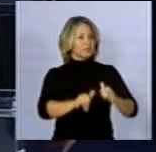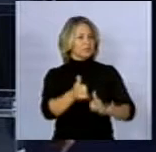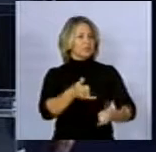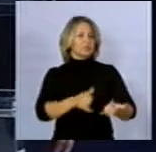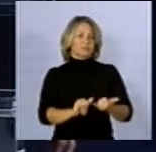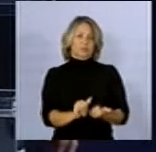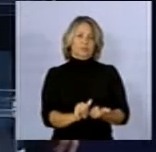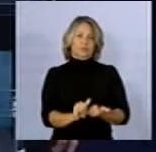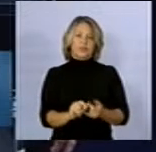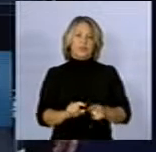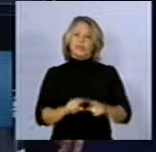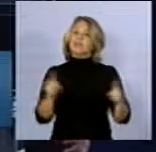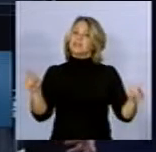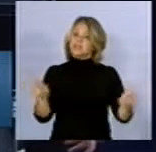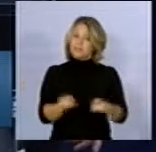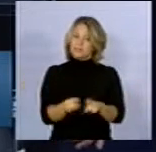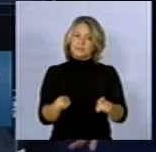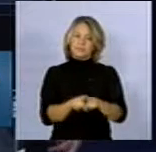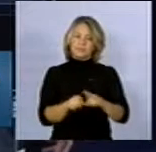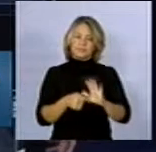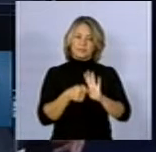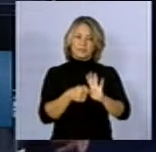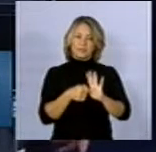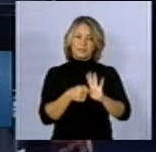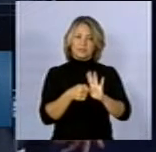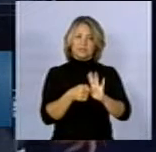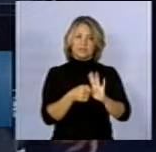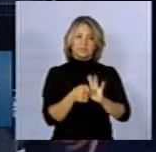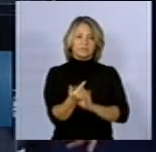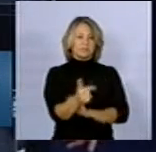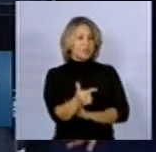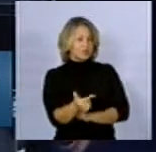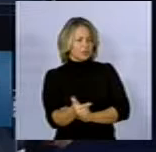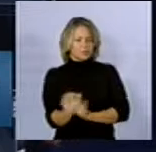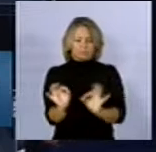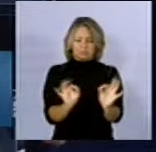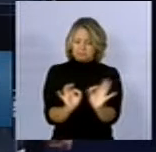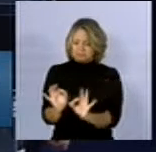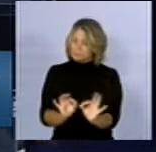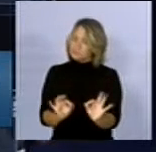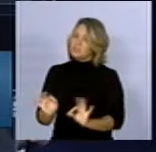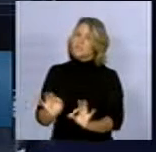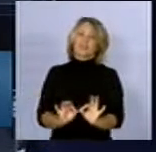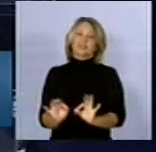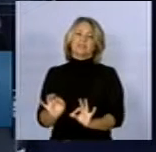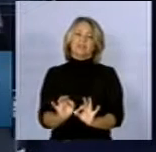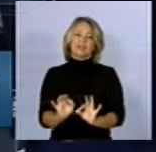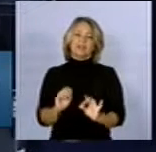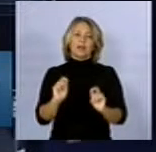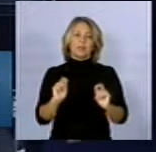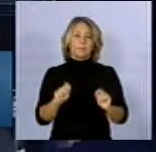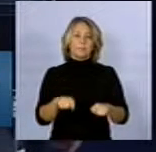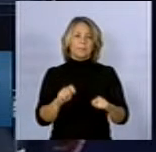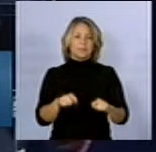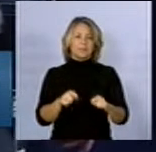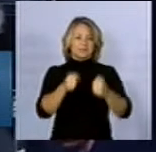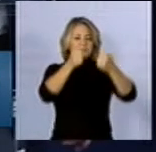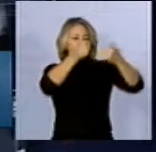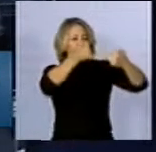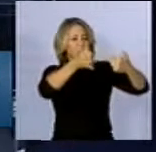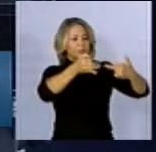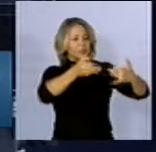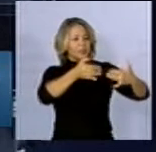vivo. E, finalmente, nenhum mecanismo pode ser